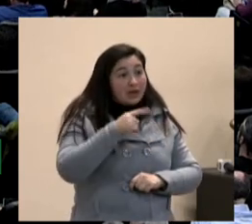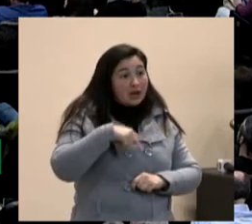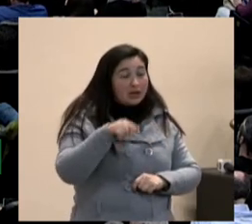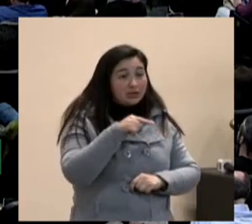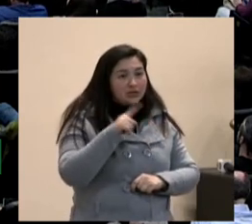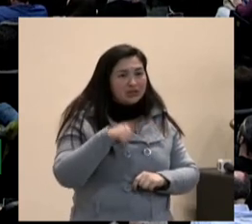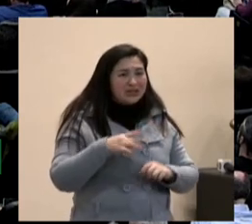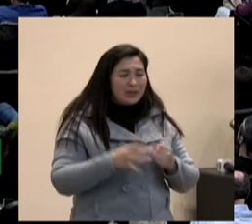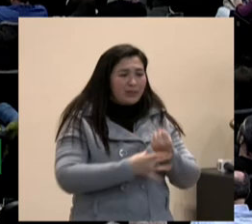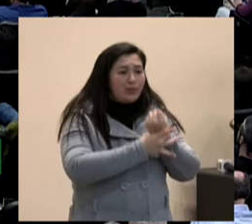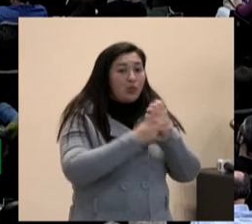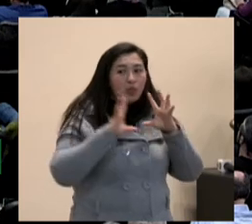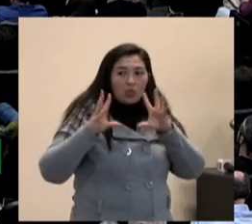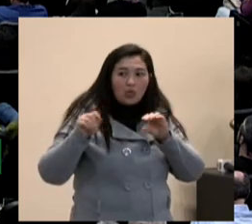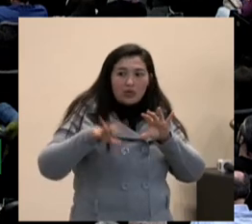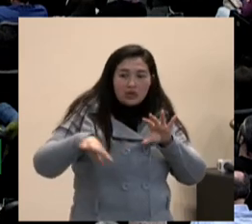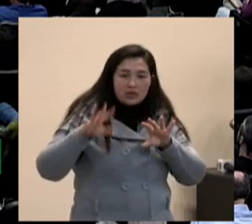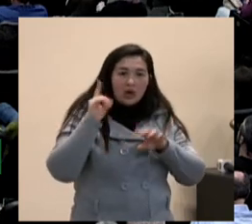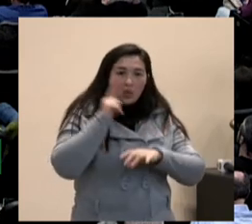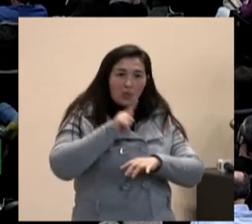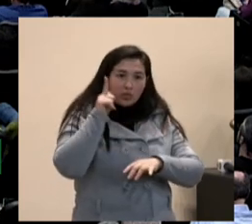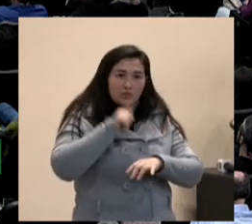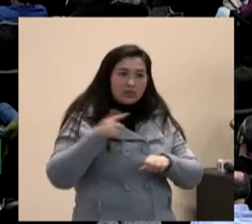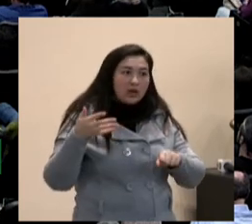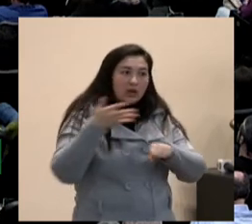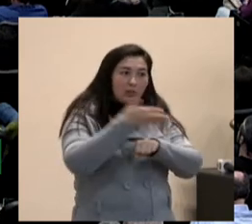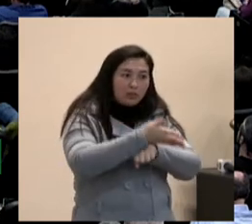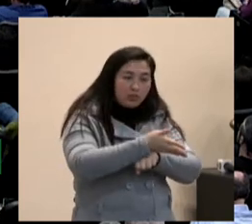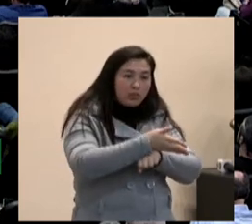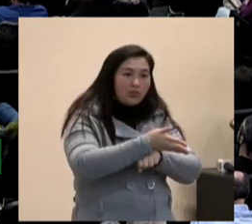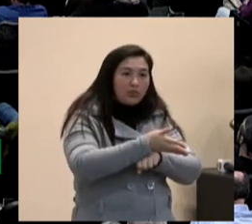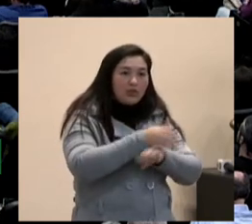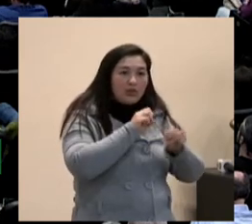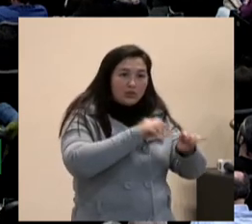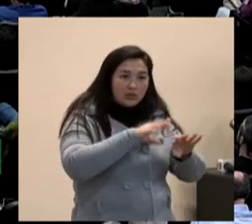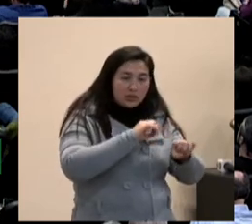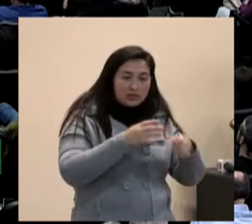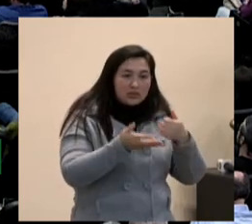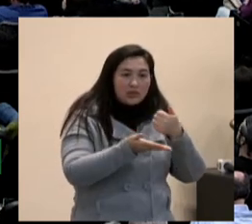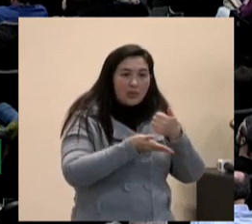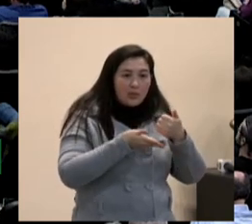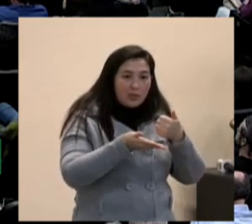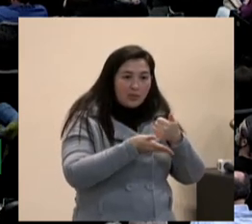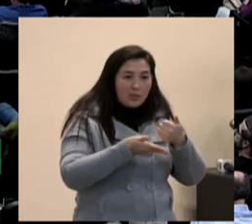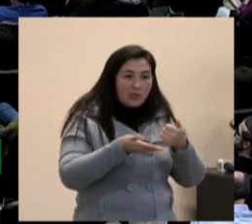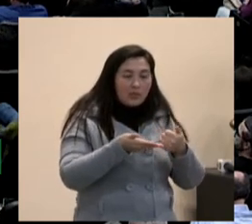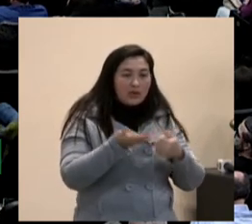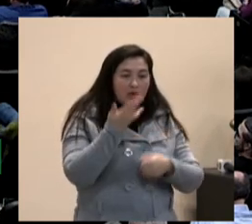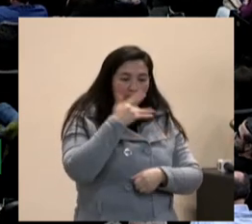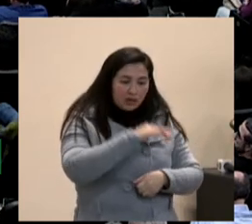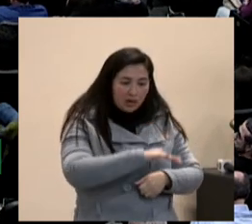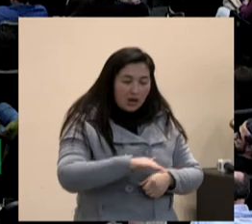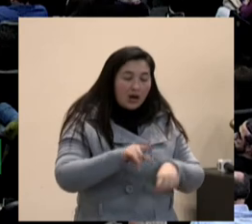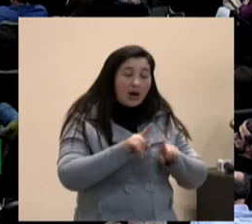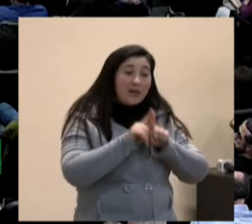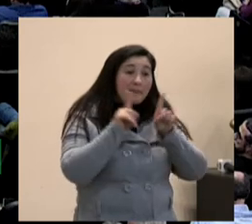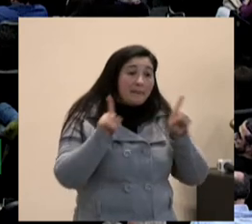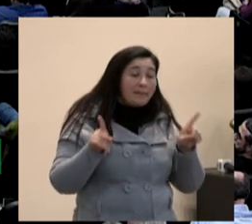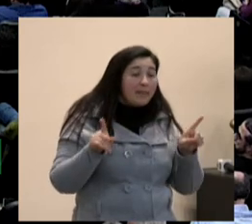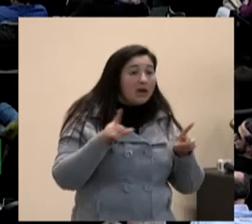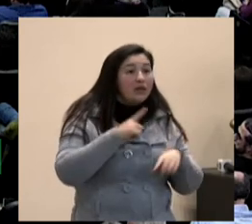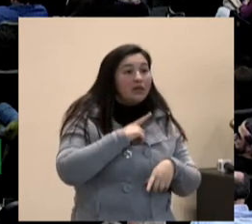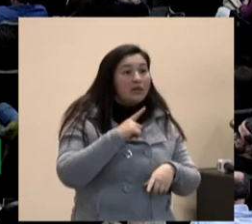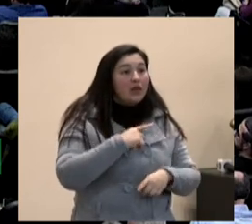acesso a todas as pessoas, né, que requerem esse acesso à educação infantil, a gente precisa entender que também